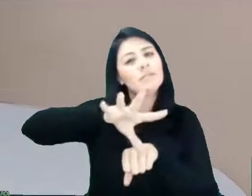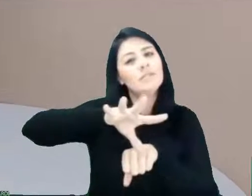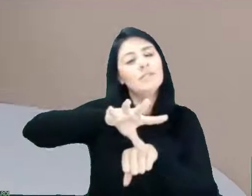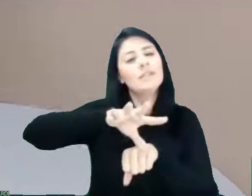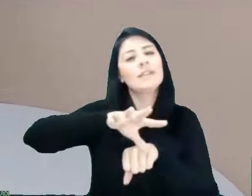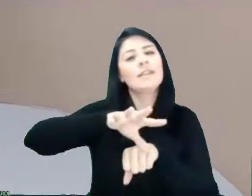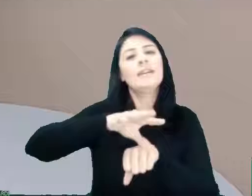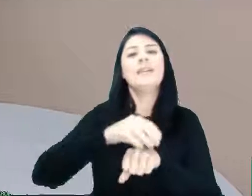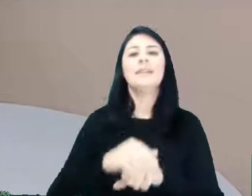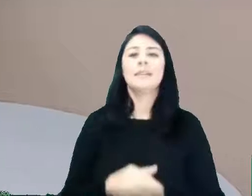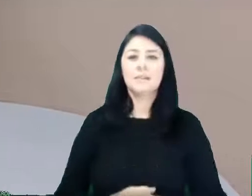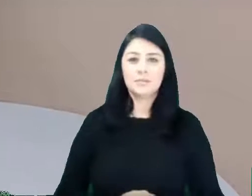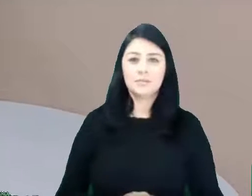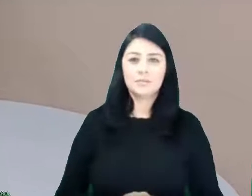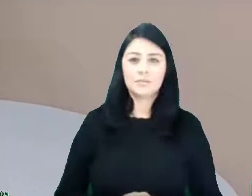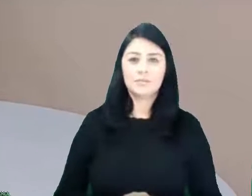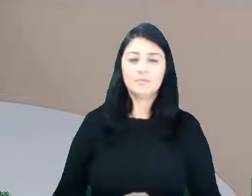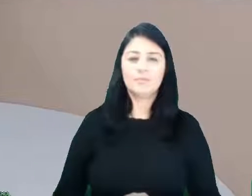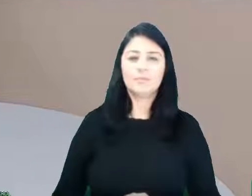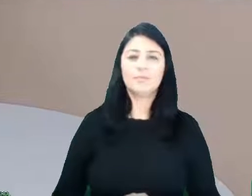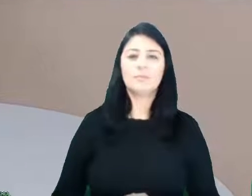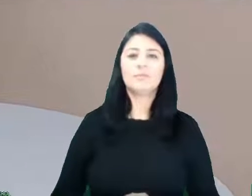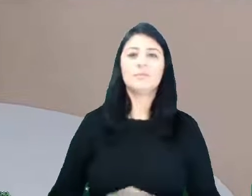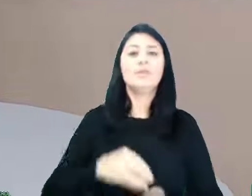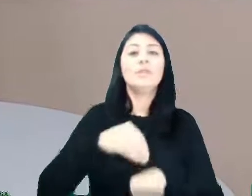passar a dica de